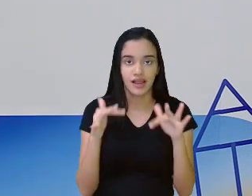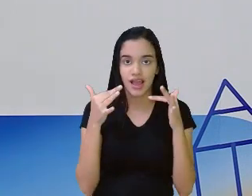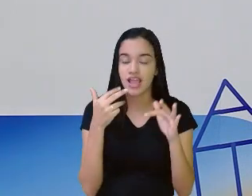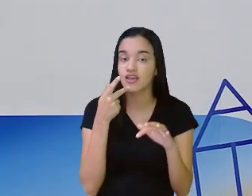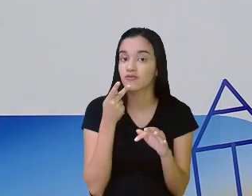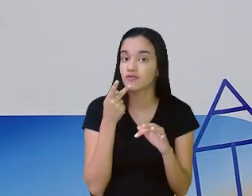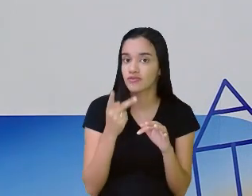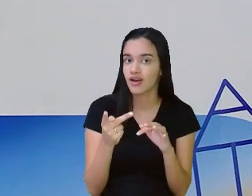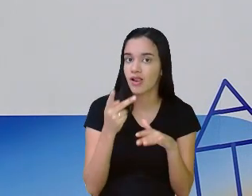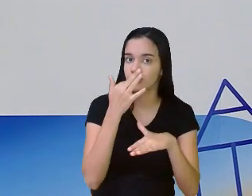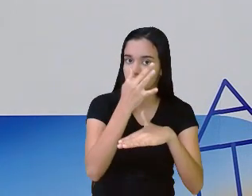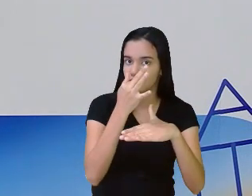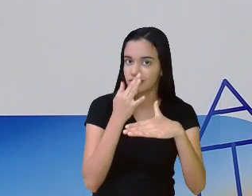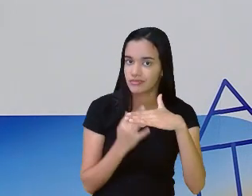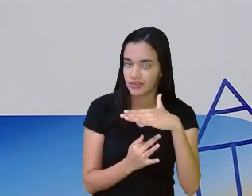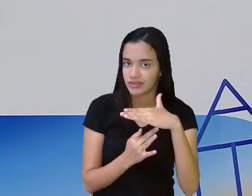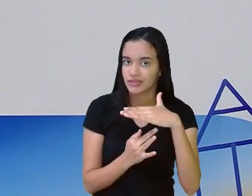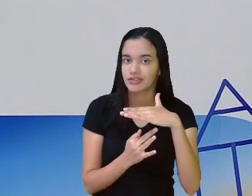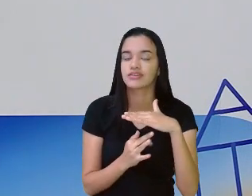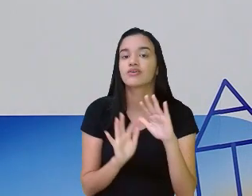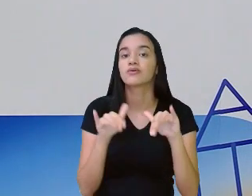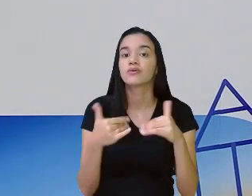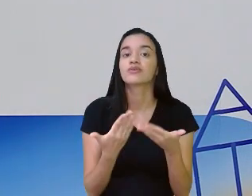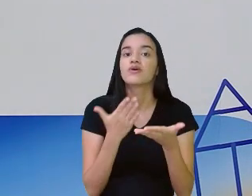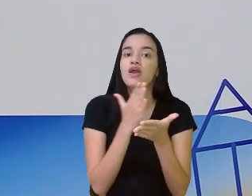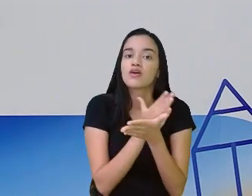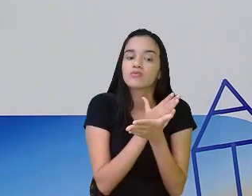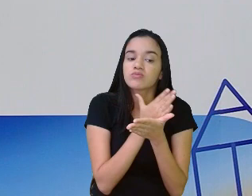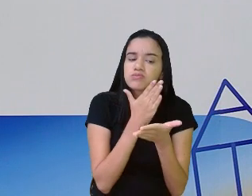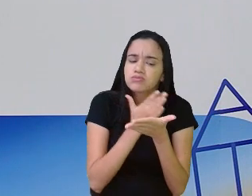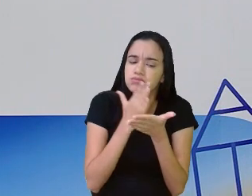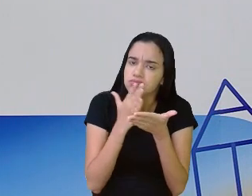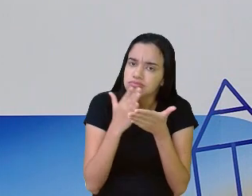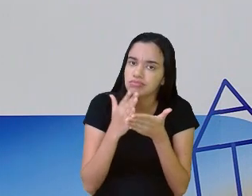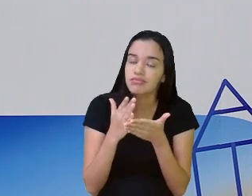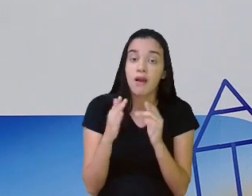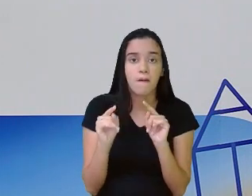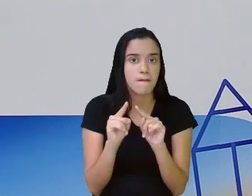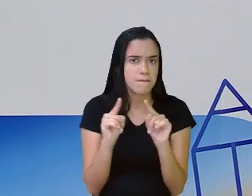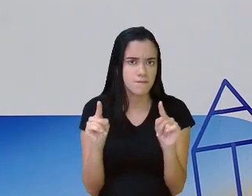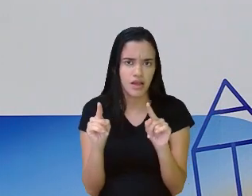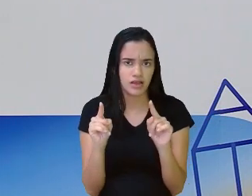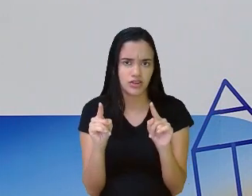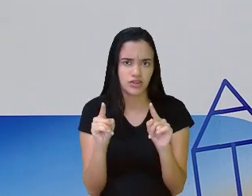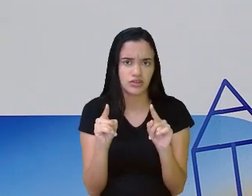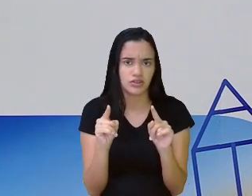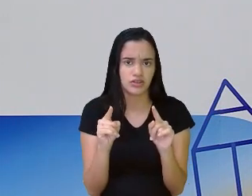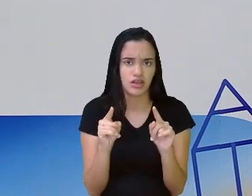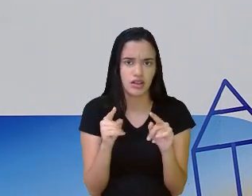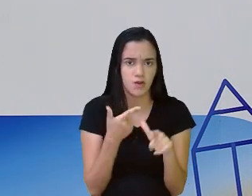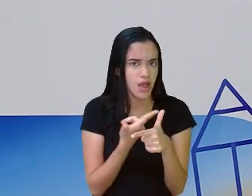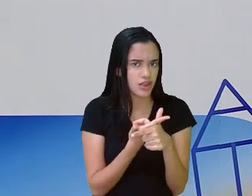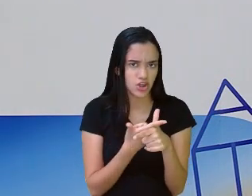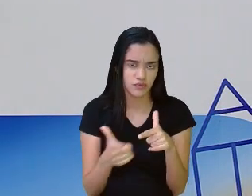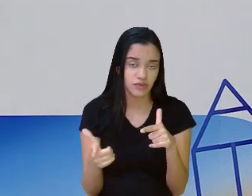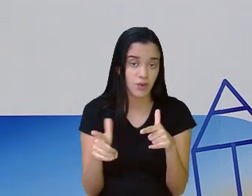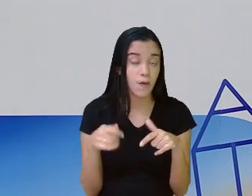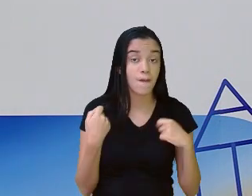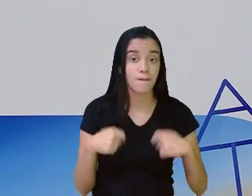de fração quando eu divido o meu inteiro, mas não é qualquer divisão.